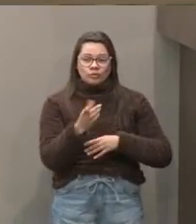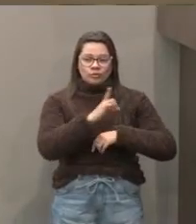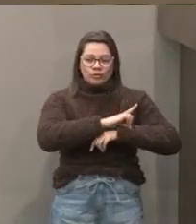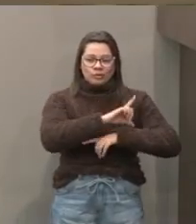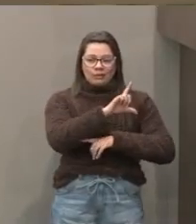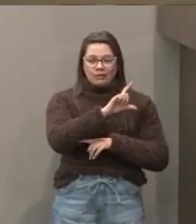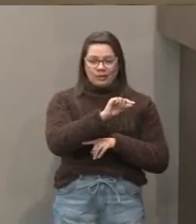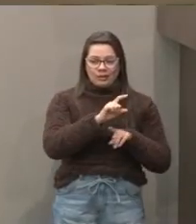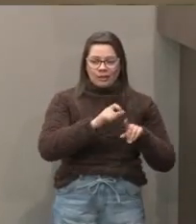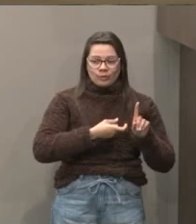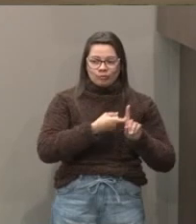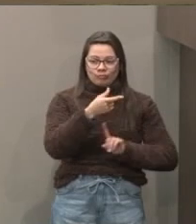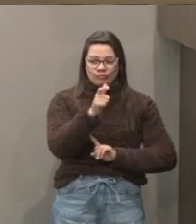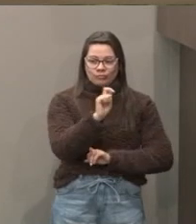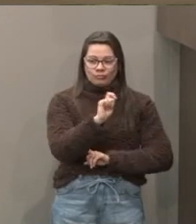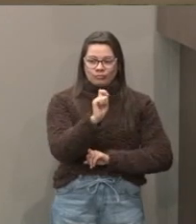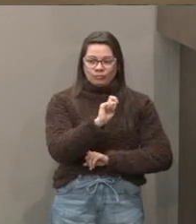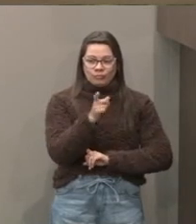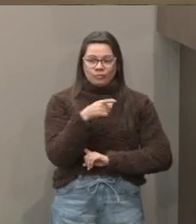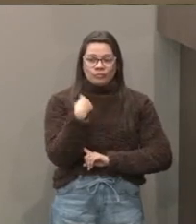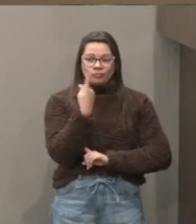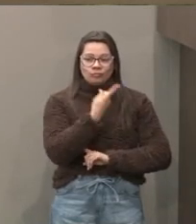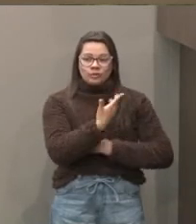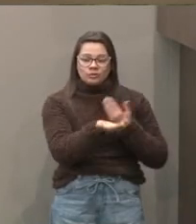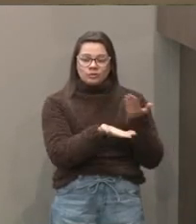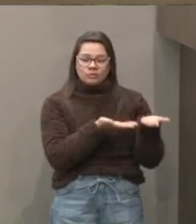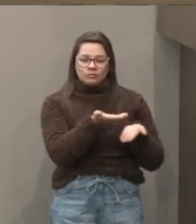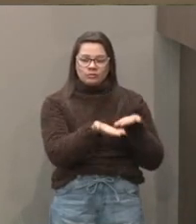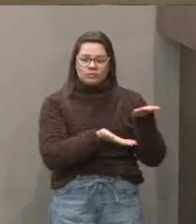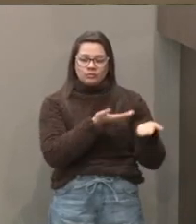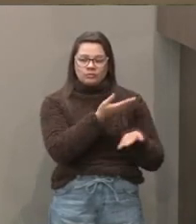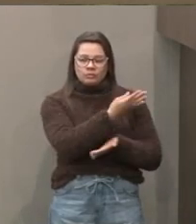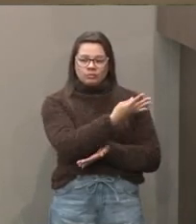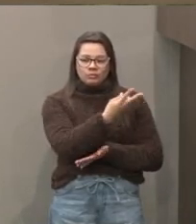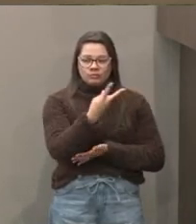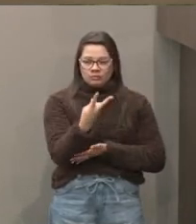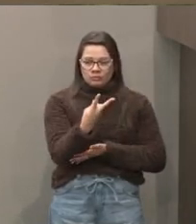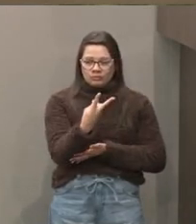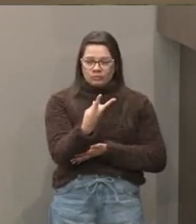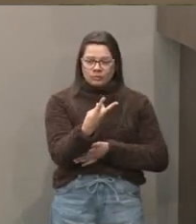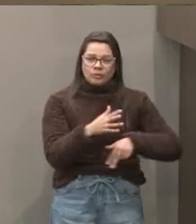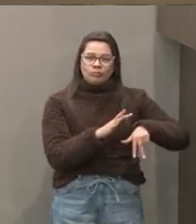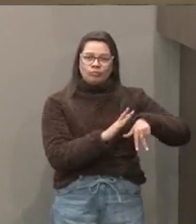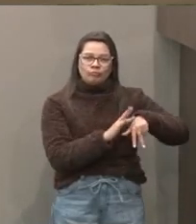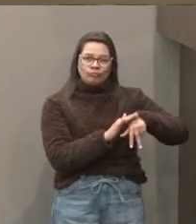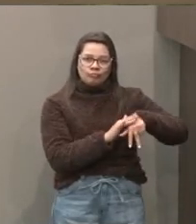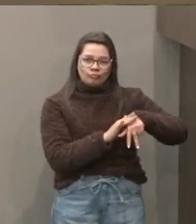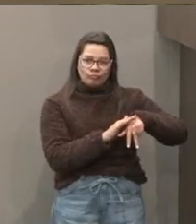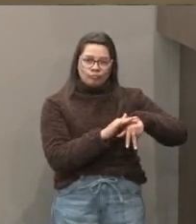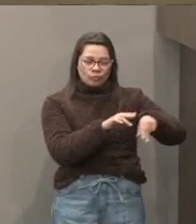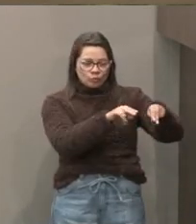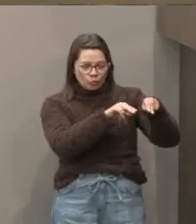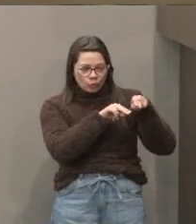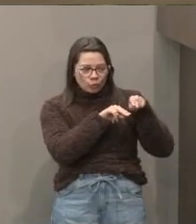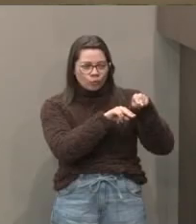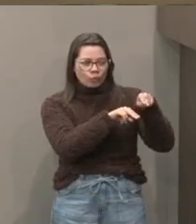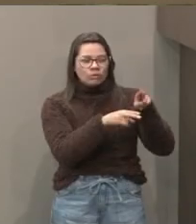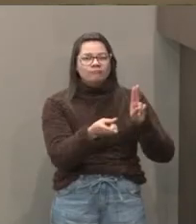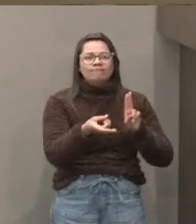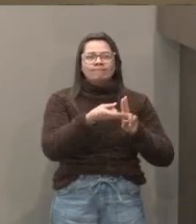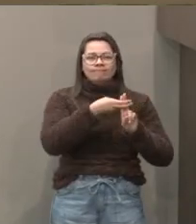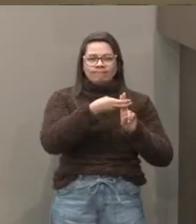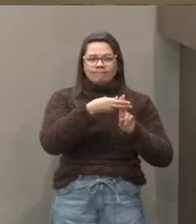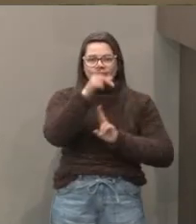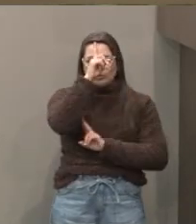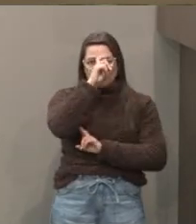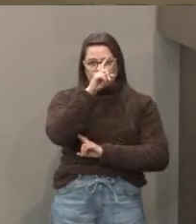agosto, nós atendemos 42 pacientes internados do SUS